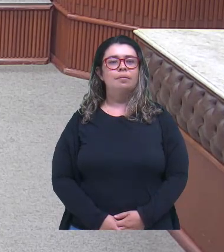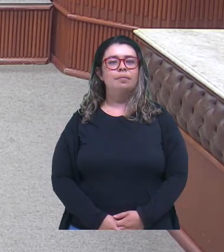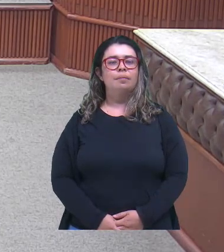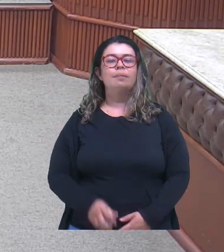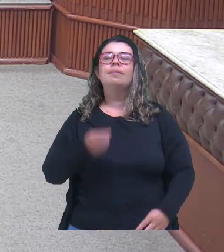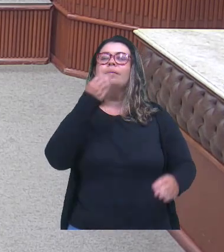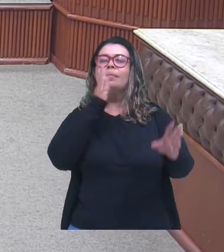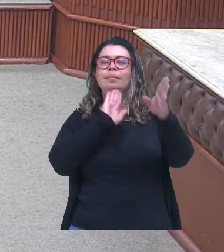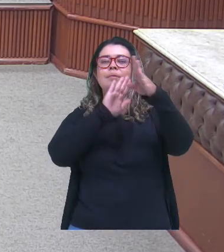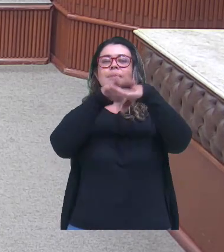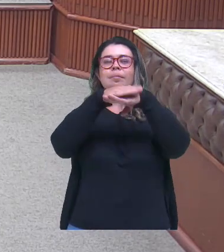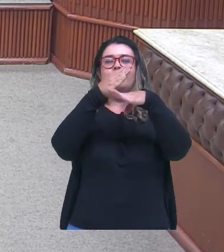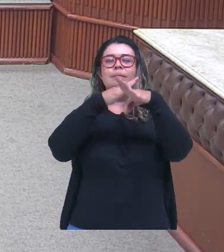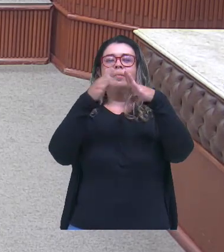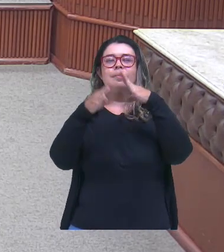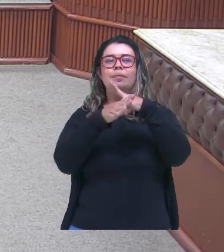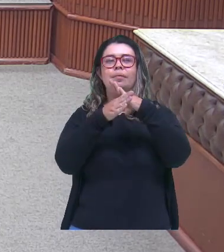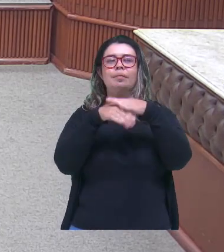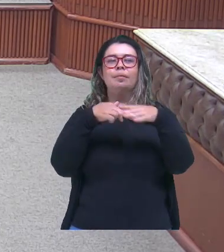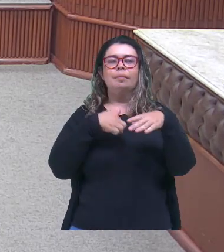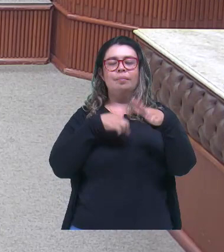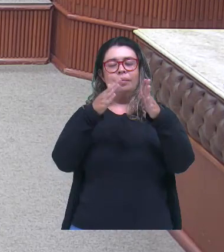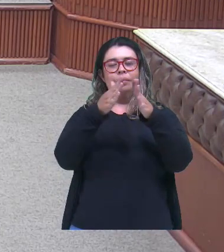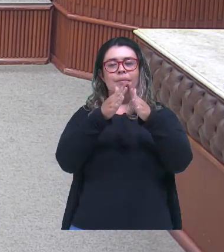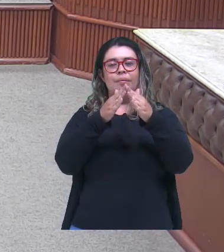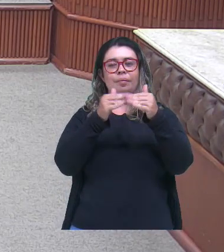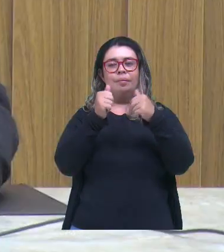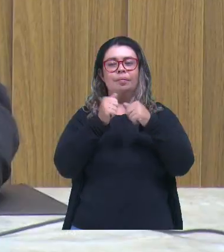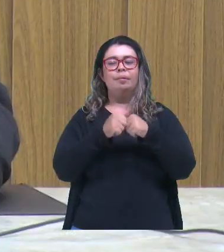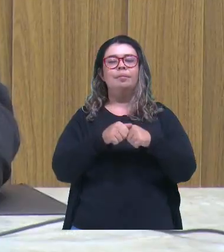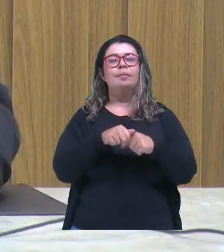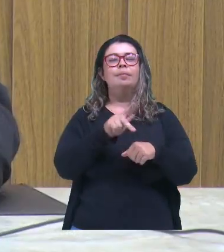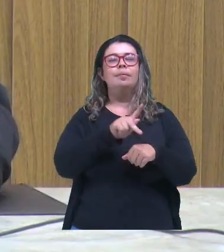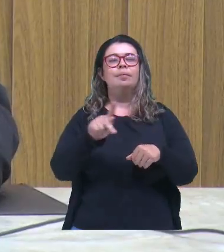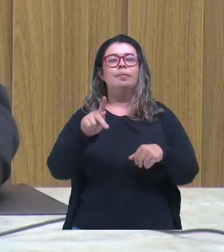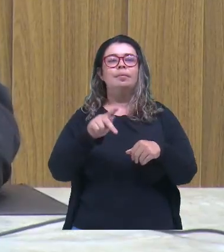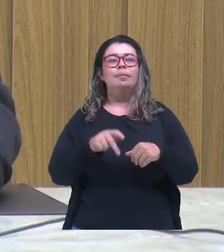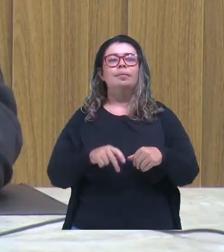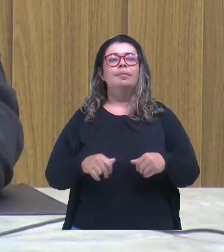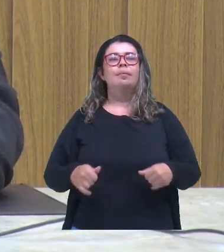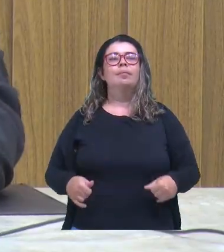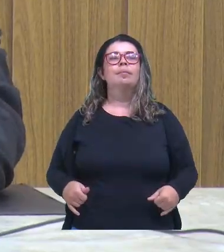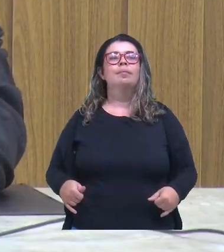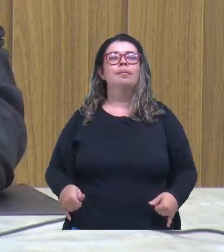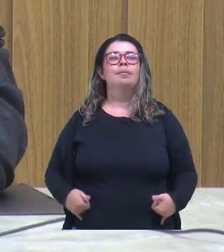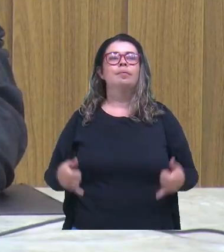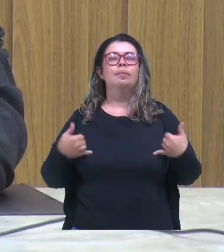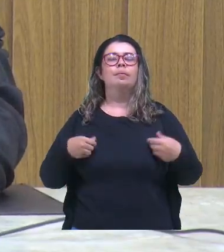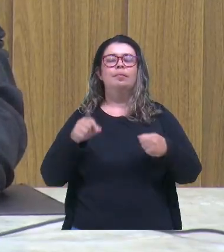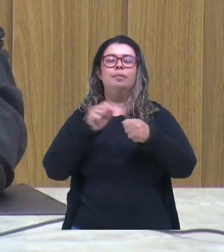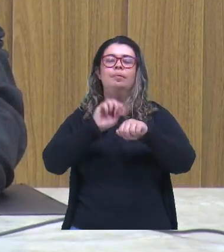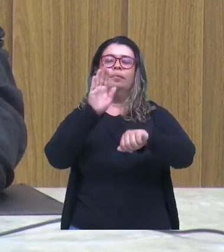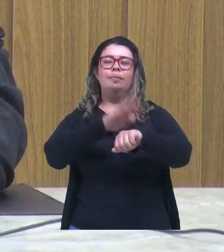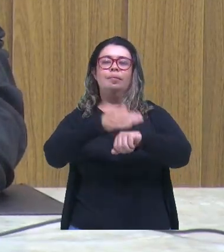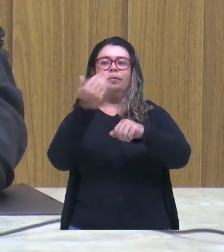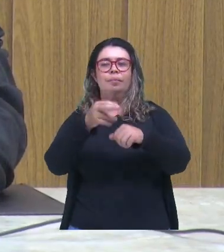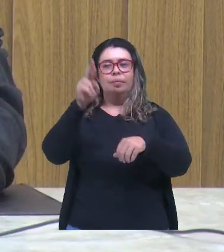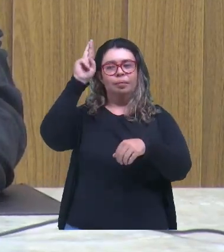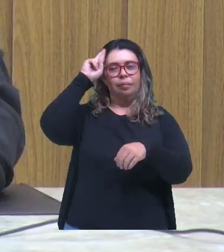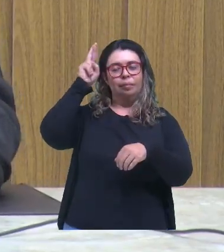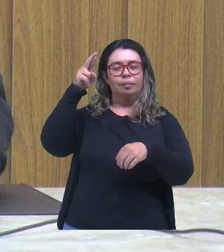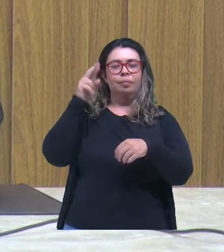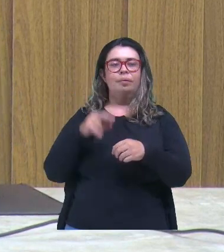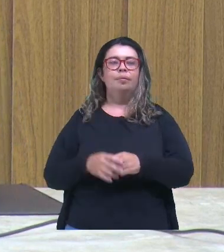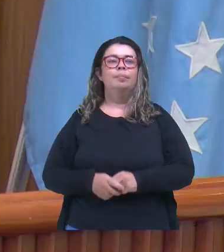Boa noite a todos. Eu solicito ao mestre de cerimônias que proceda à chamada das autoridades para comporem a